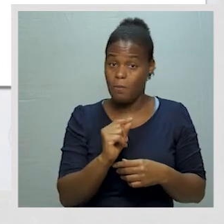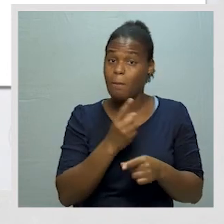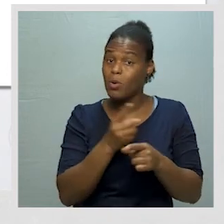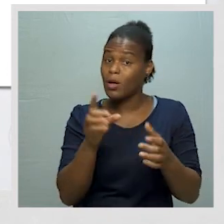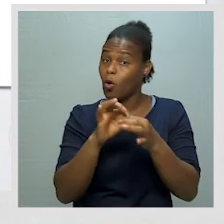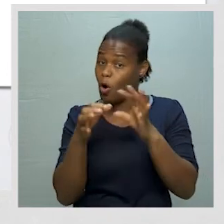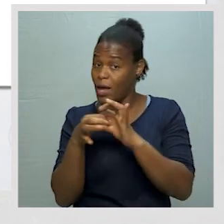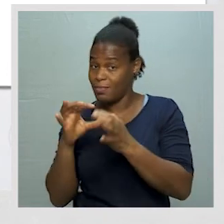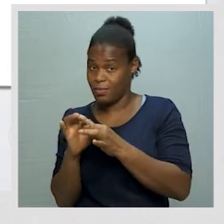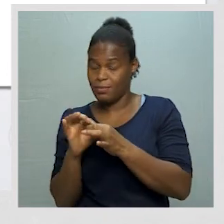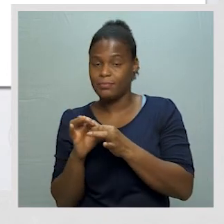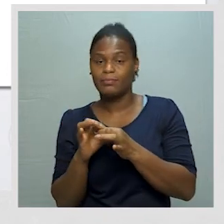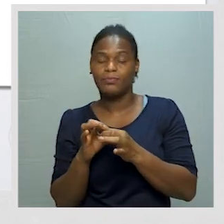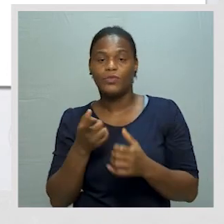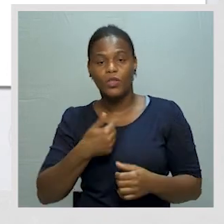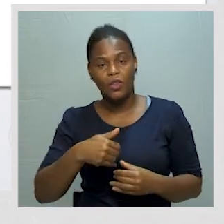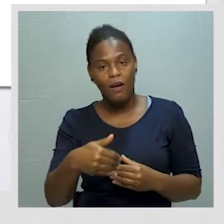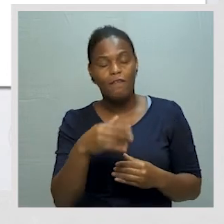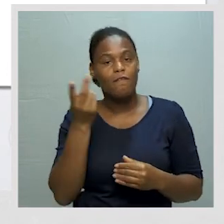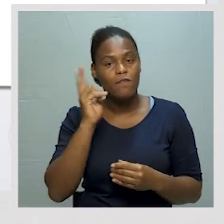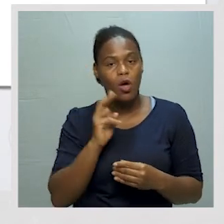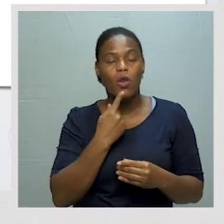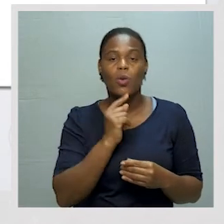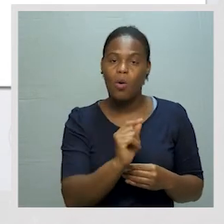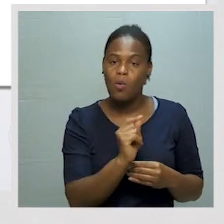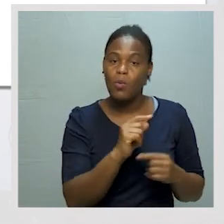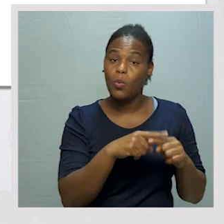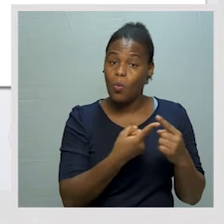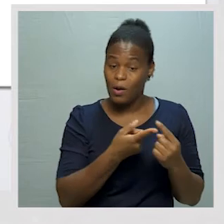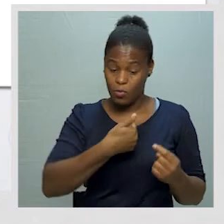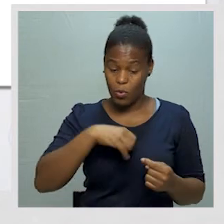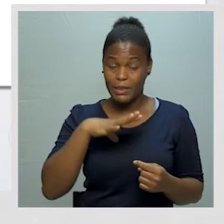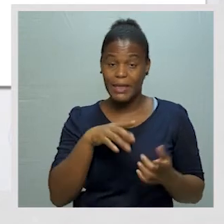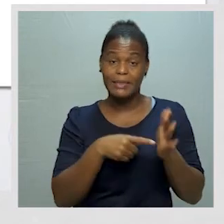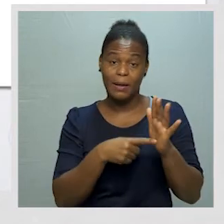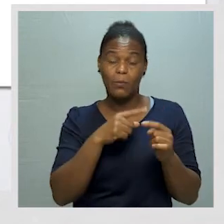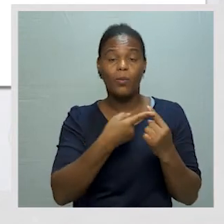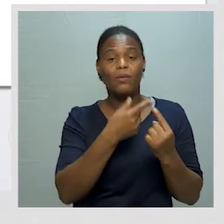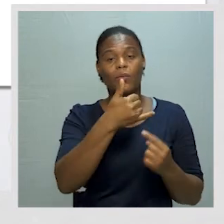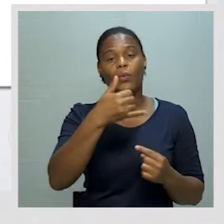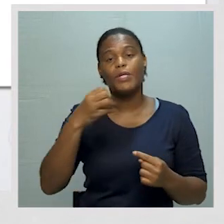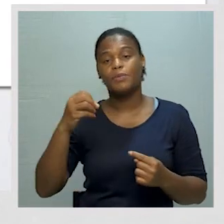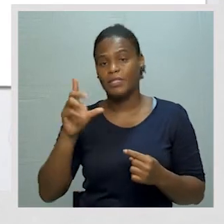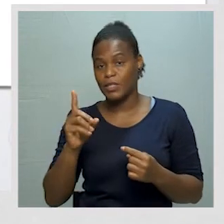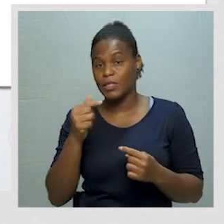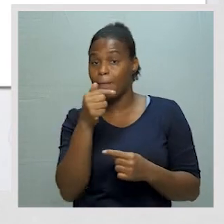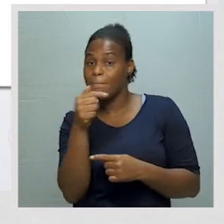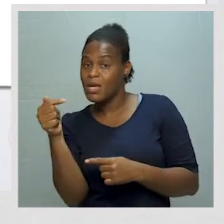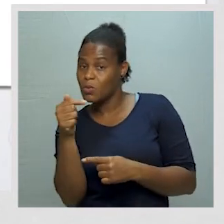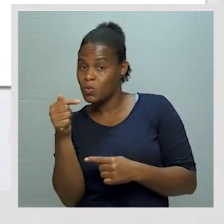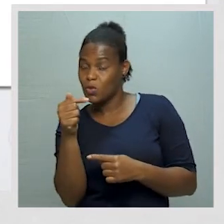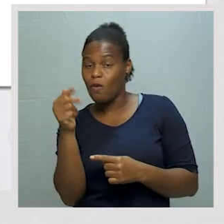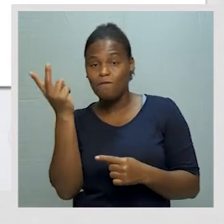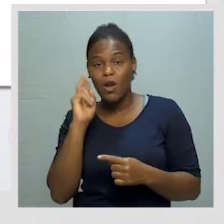é corrente, vamos fazer o valor nominal do ano que nós queremos, neste caso 2016, menos o